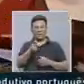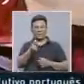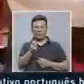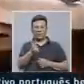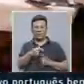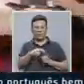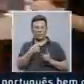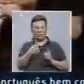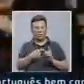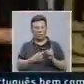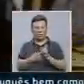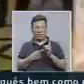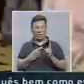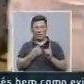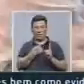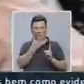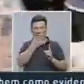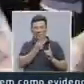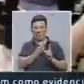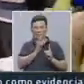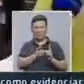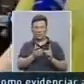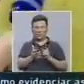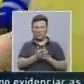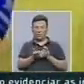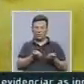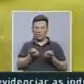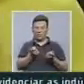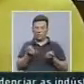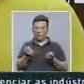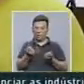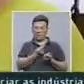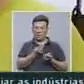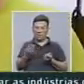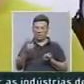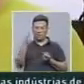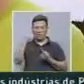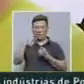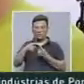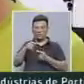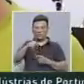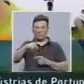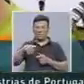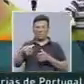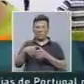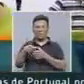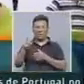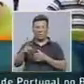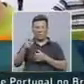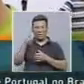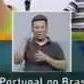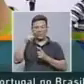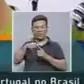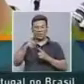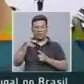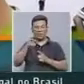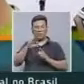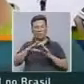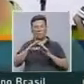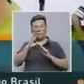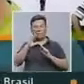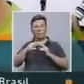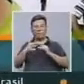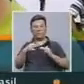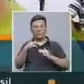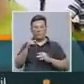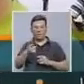entidades individuais, mas que têm que coordenar entre si para cumprir um objetivo de equipa, que neste caso é o futebol, a desculpa, e